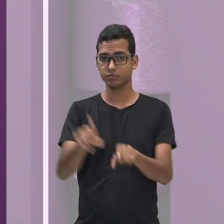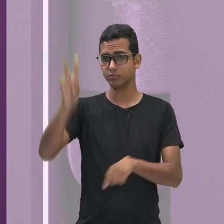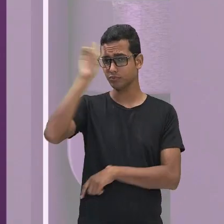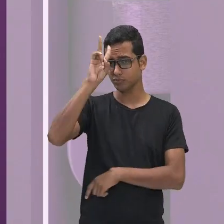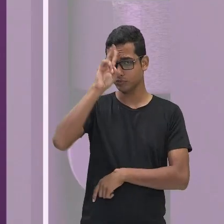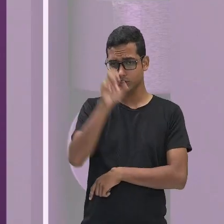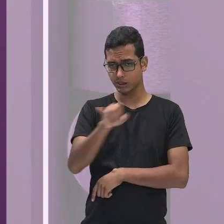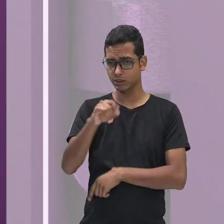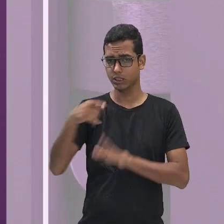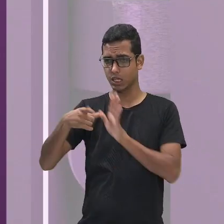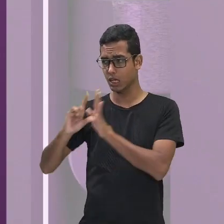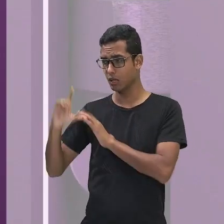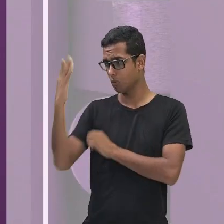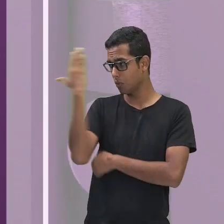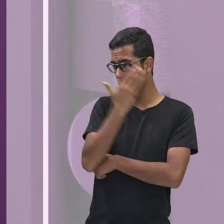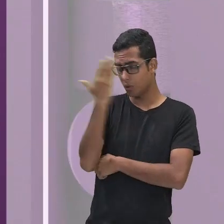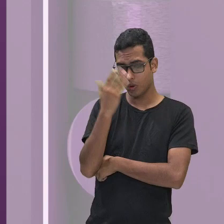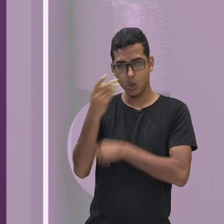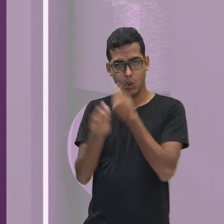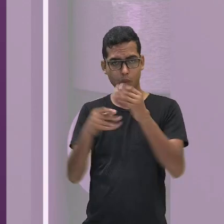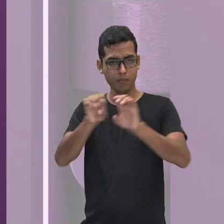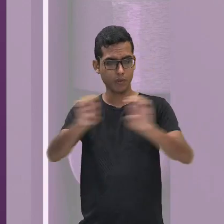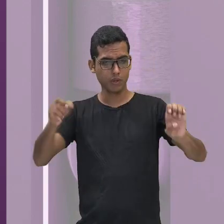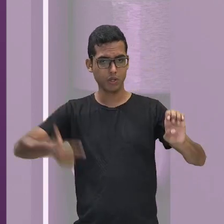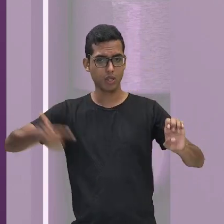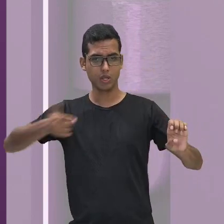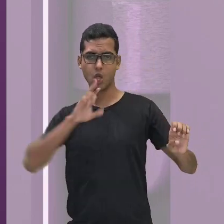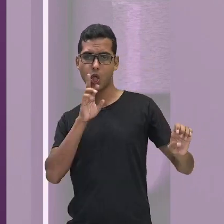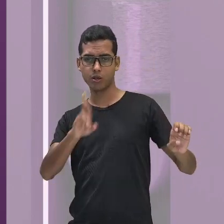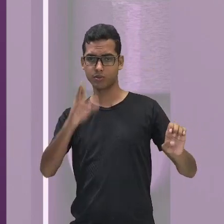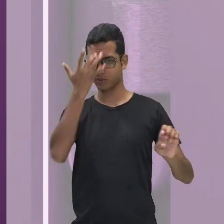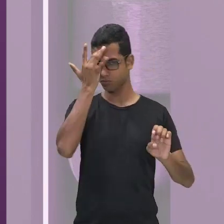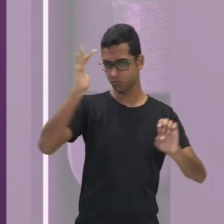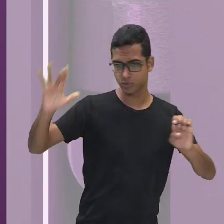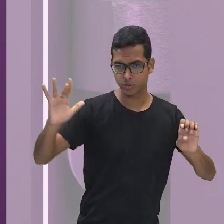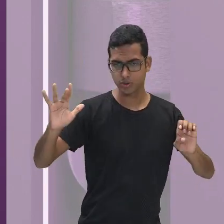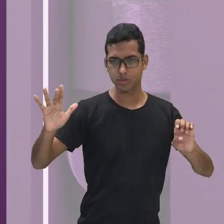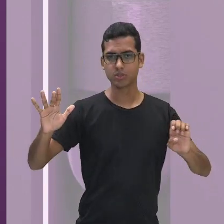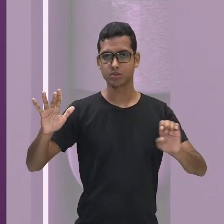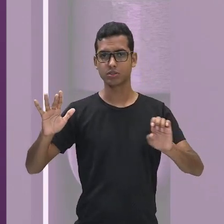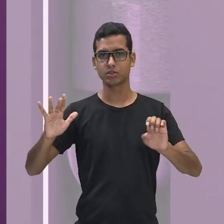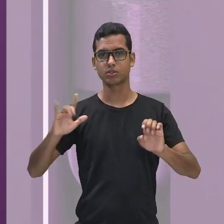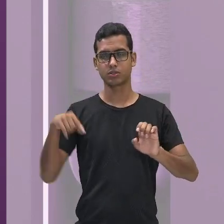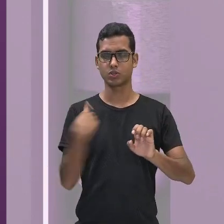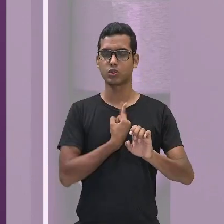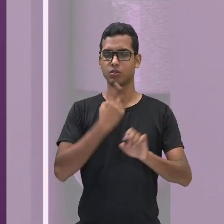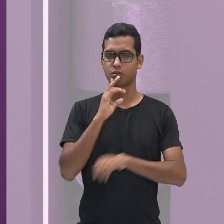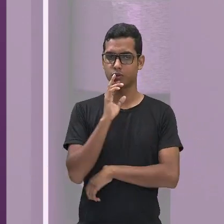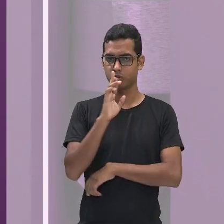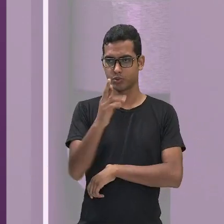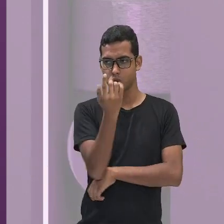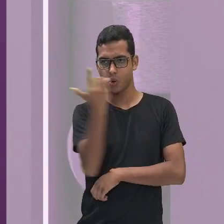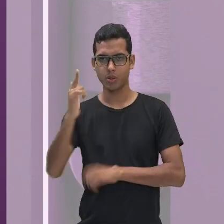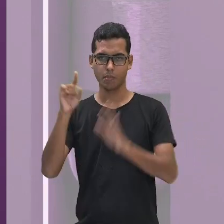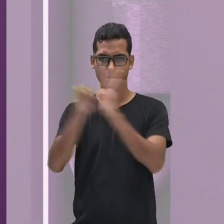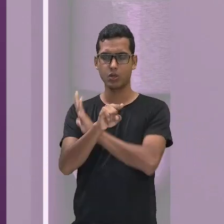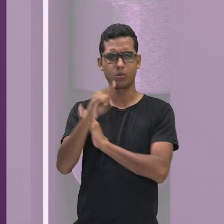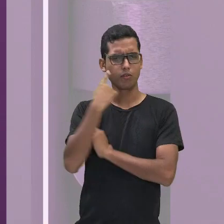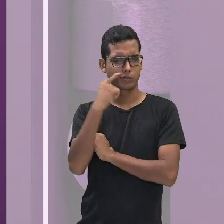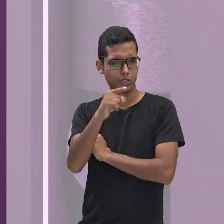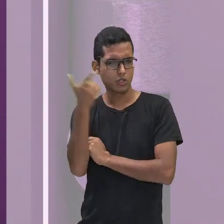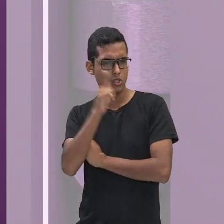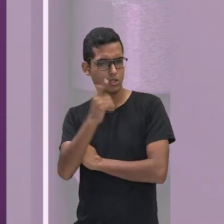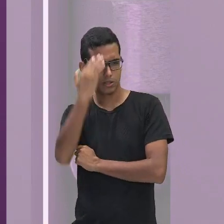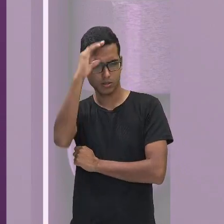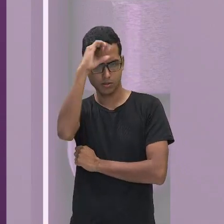não viu, por acaso, como é que se resolve uma equação do segundo grau, uma função do segundo grau, nós vamos já resolver também essa questão,